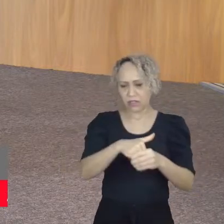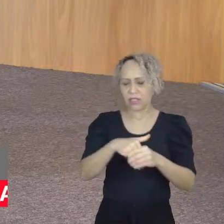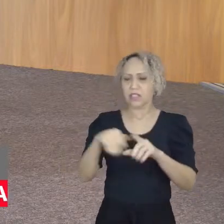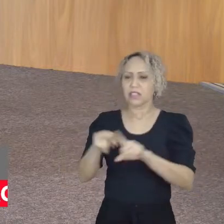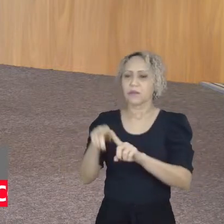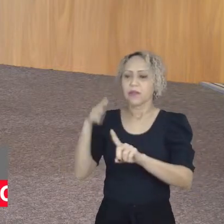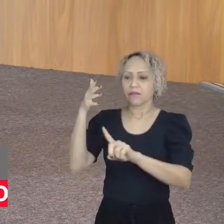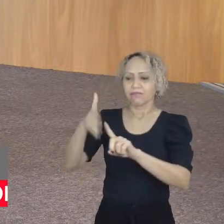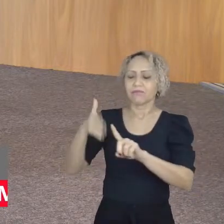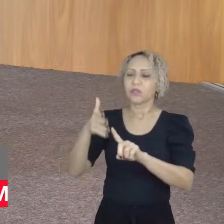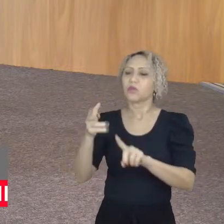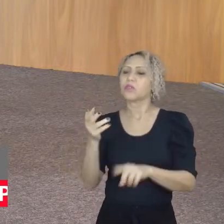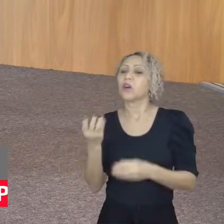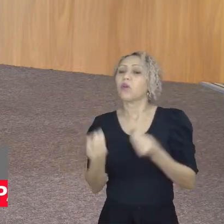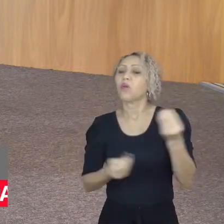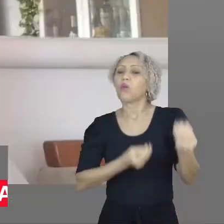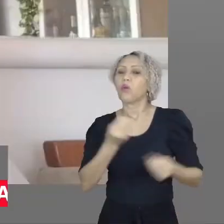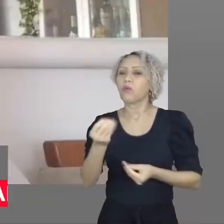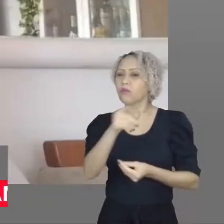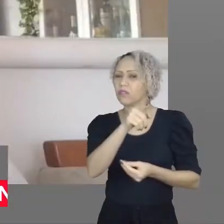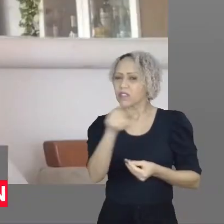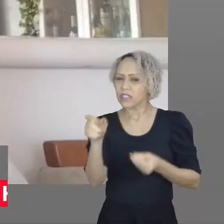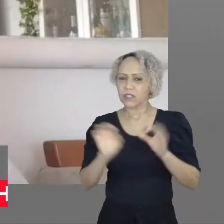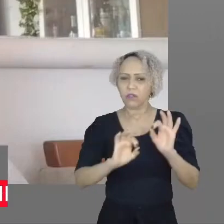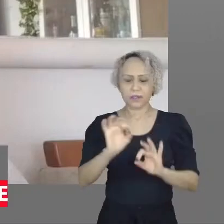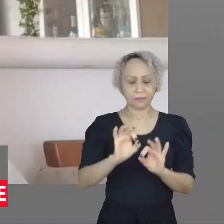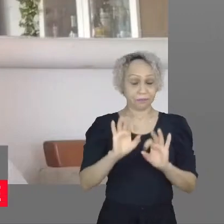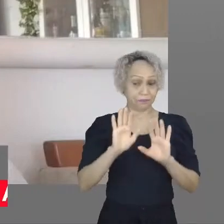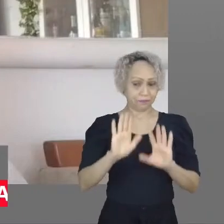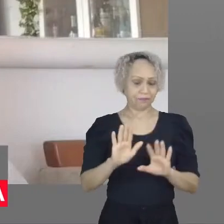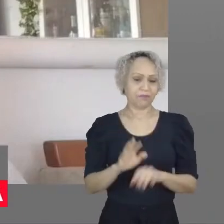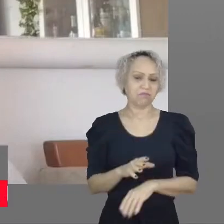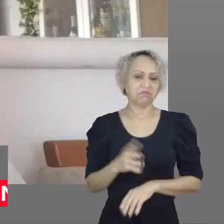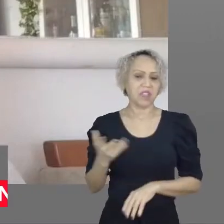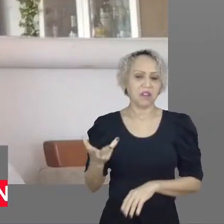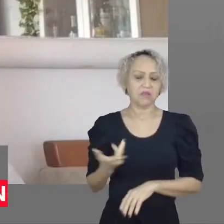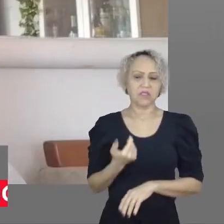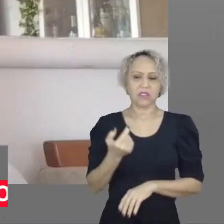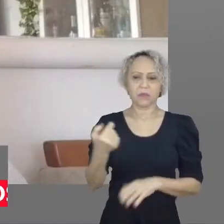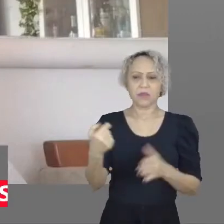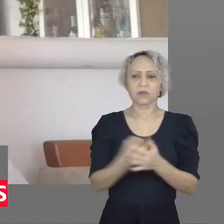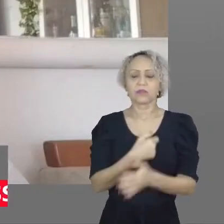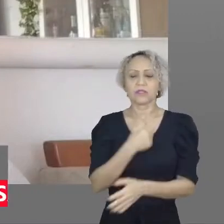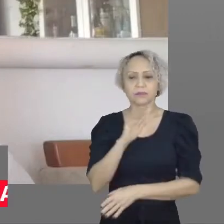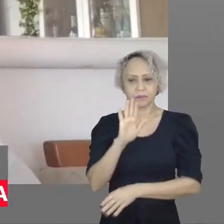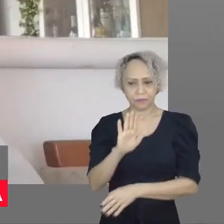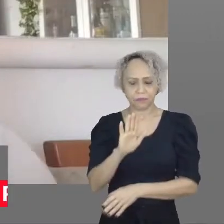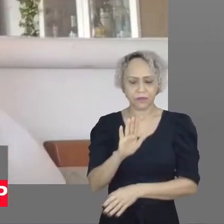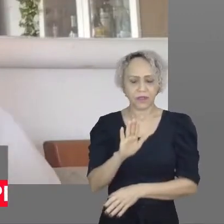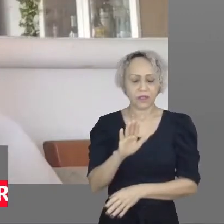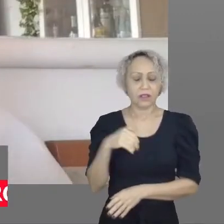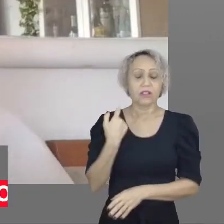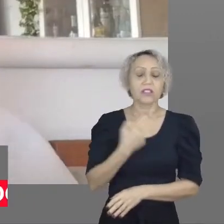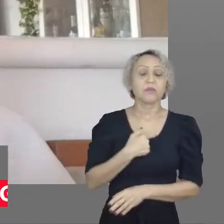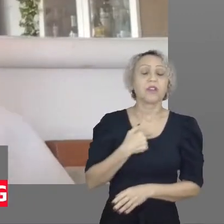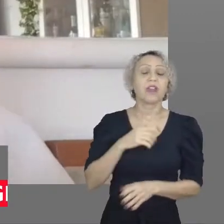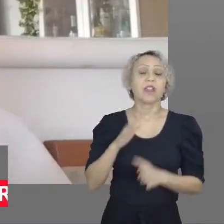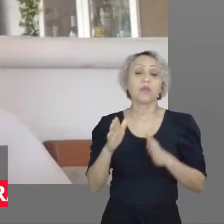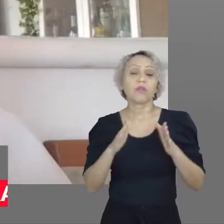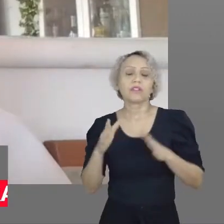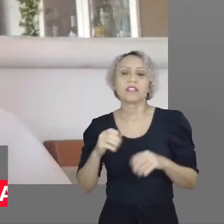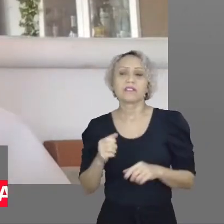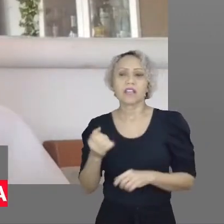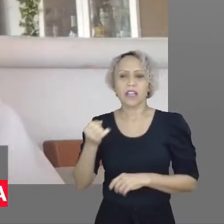Excelente questão, Amanda. A gente vive um processo de disputa do campo das ideias. A gente tem visto o avanço